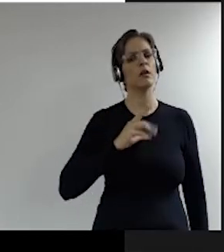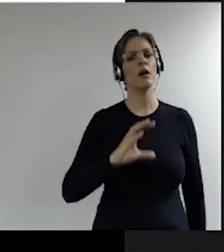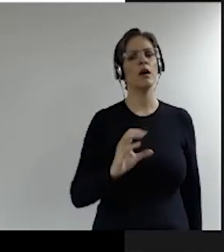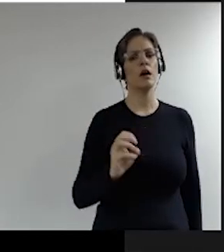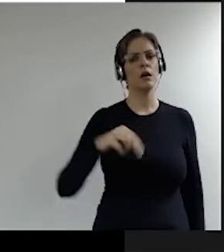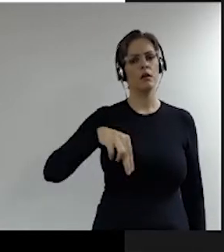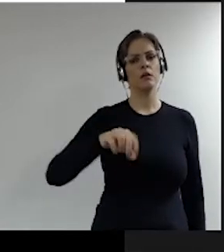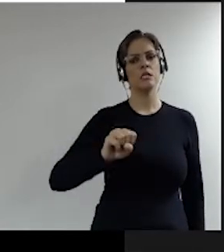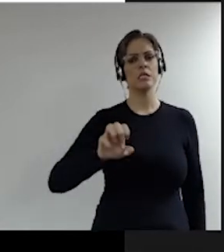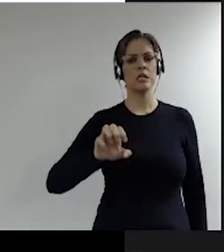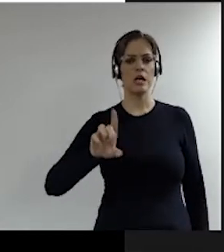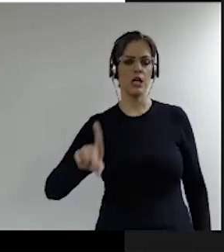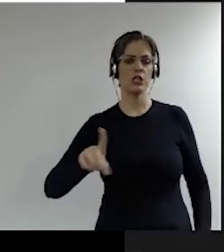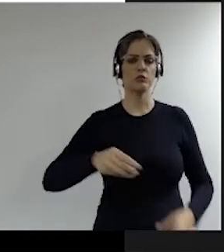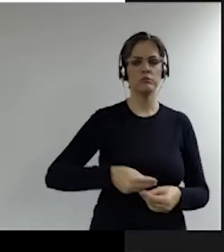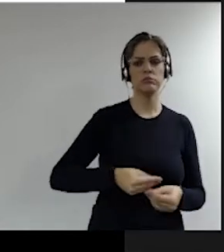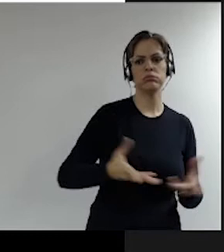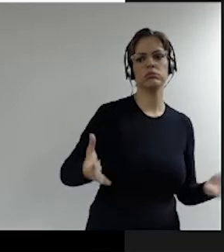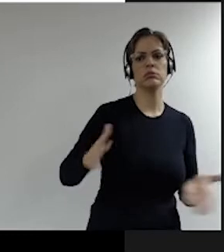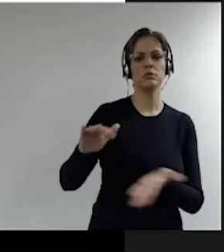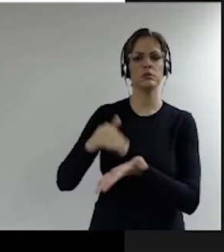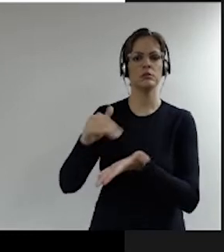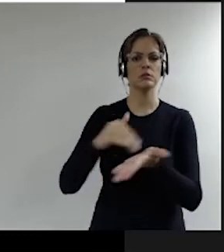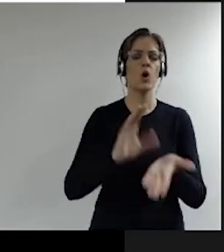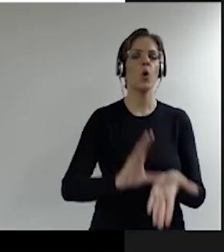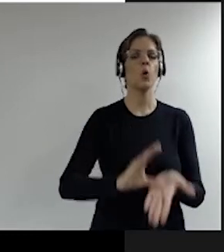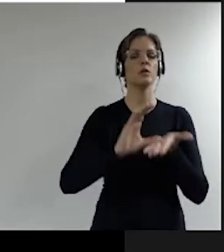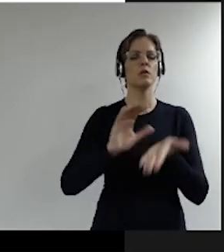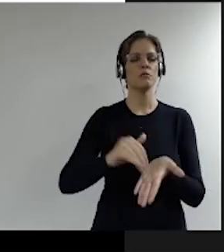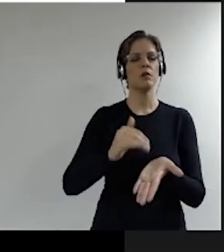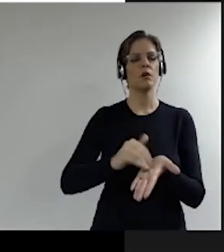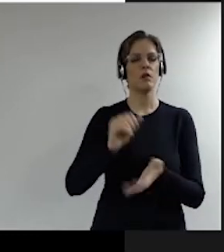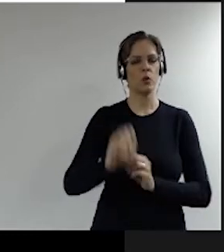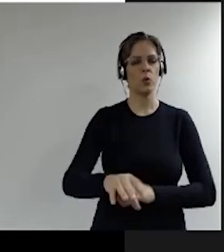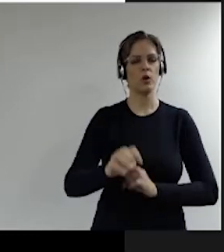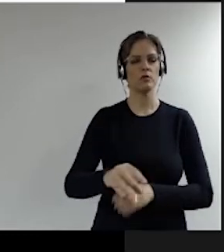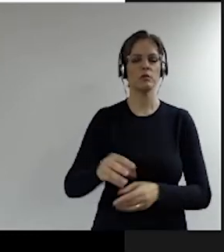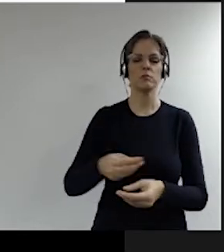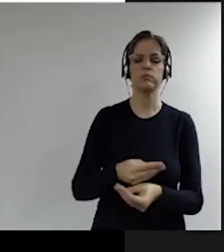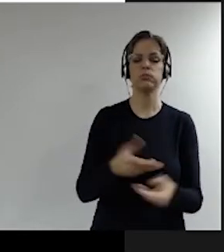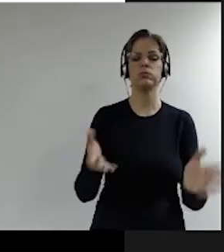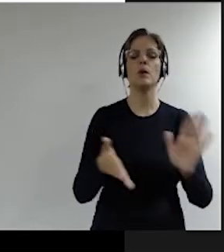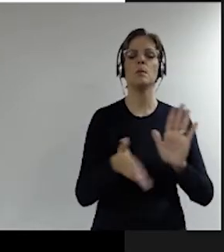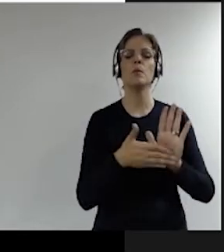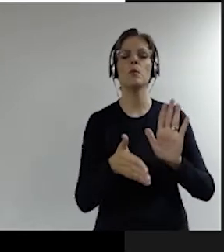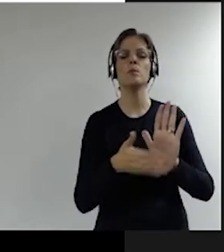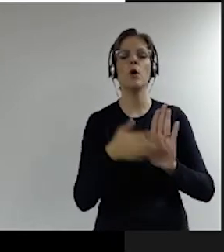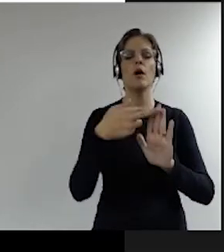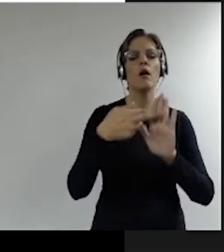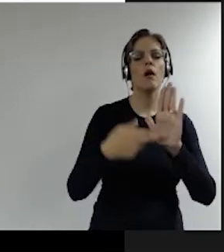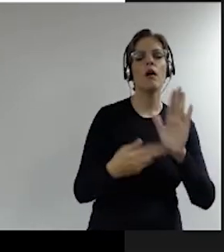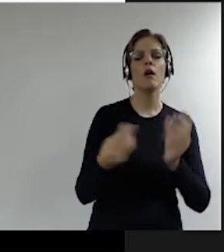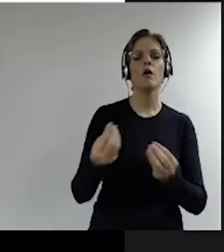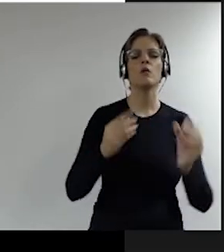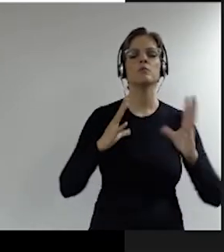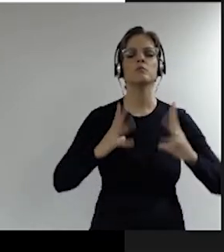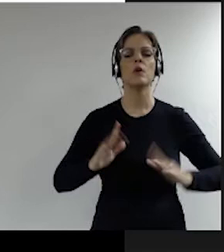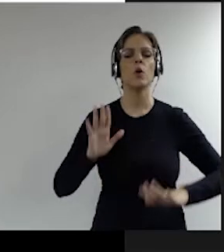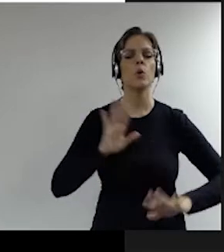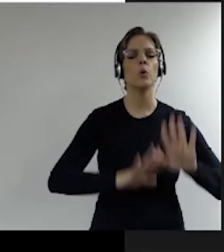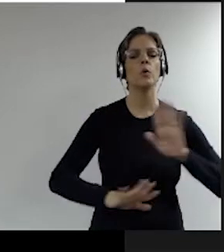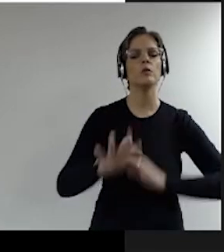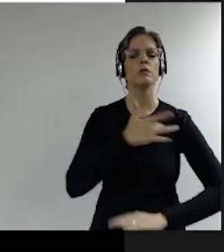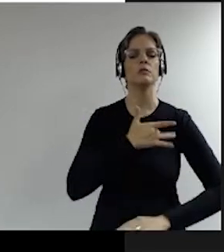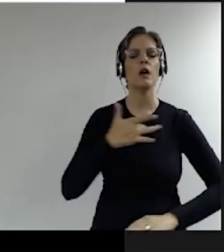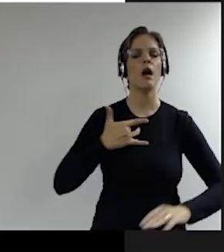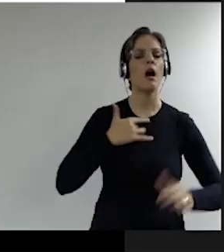distribuído entre os secretários, o Conselho de Secretários de Educação, propostas de protocolos sanitários que estão sendo